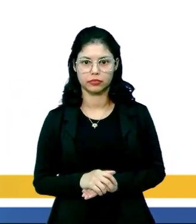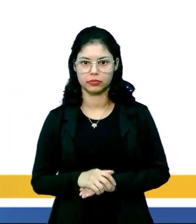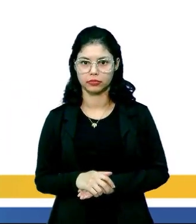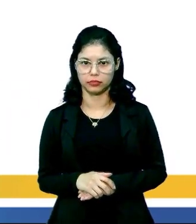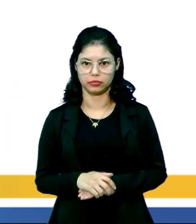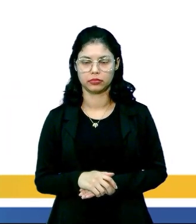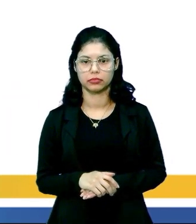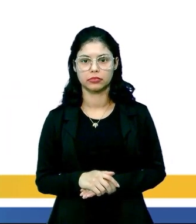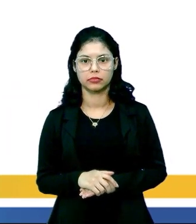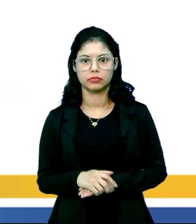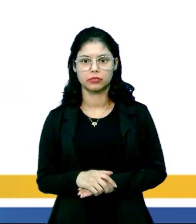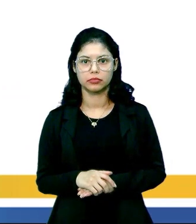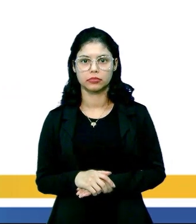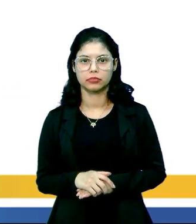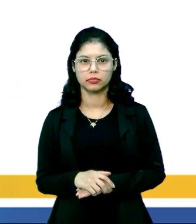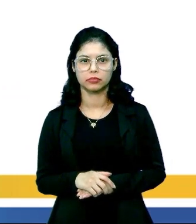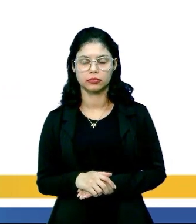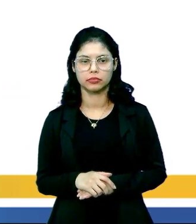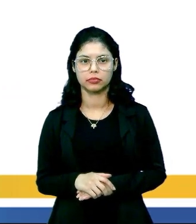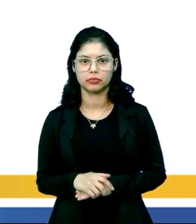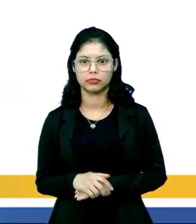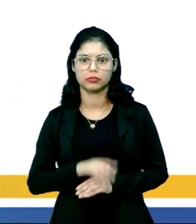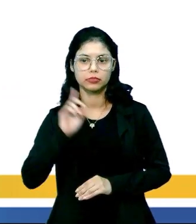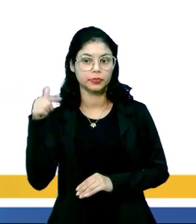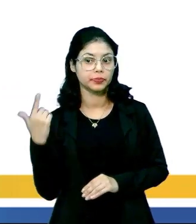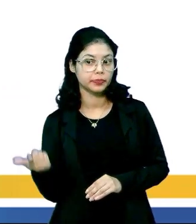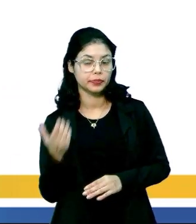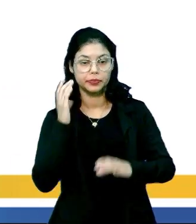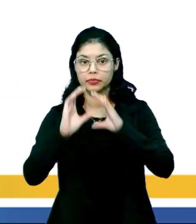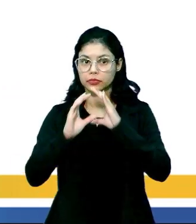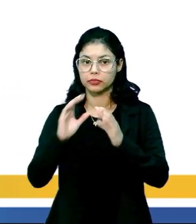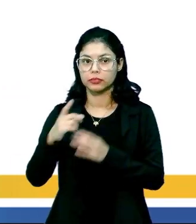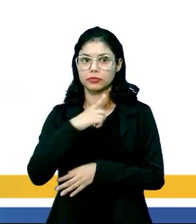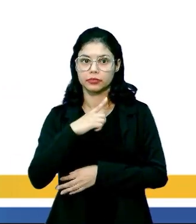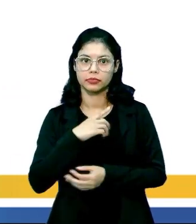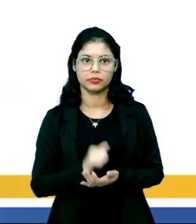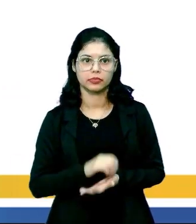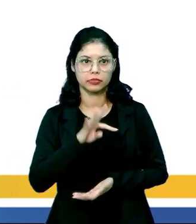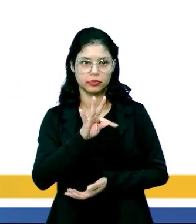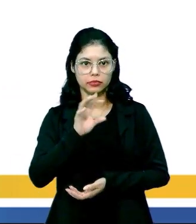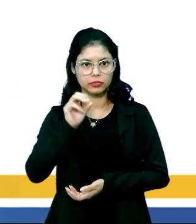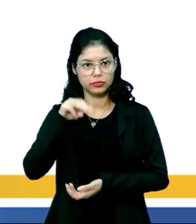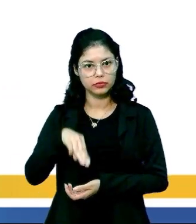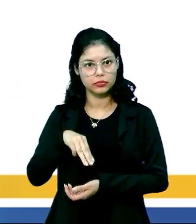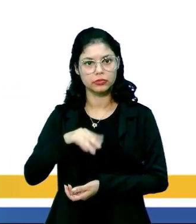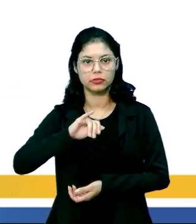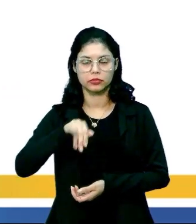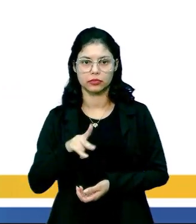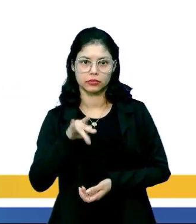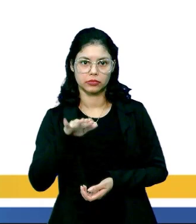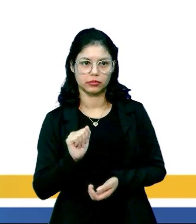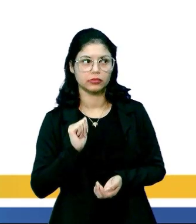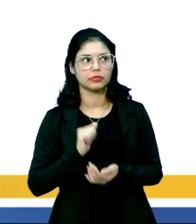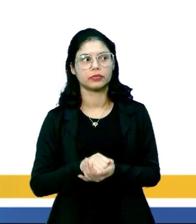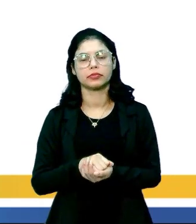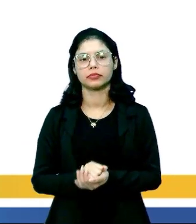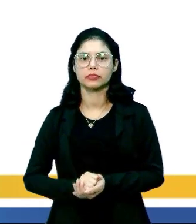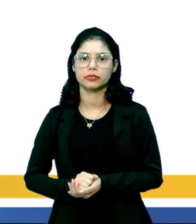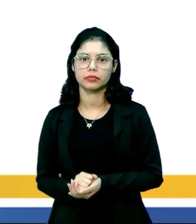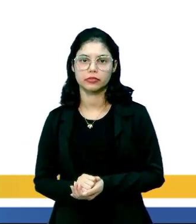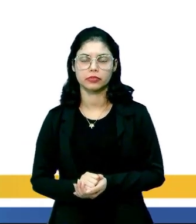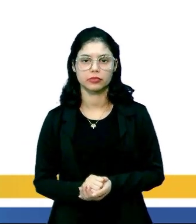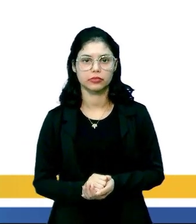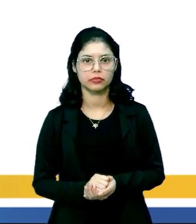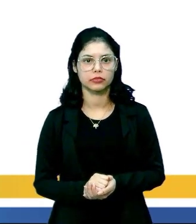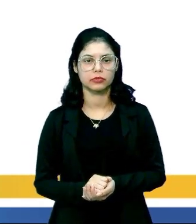ela trabalha com eles né próximo cantor nós temos Tom Jobim Singer